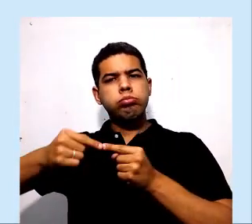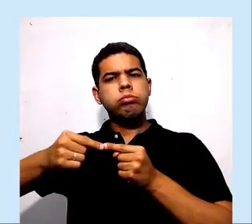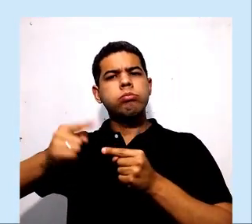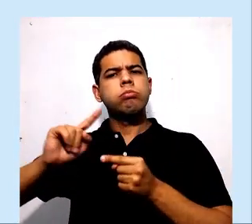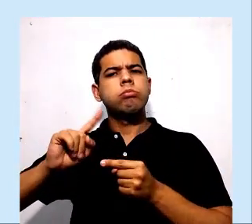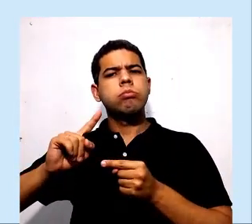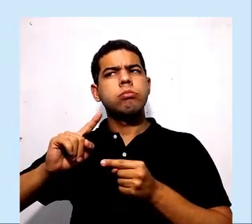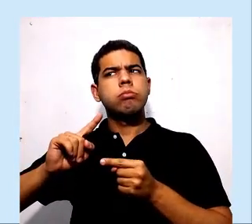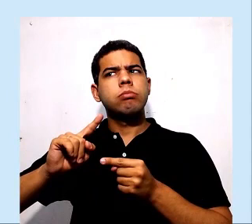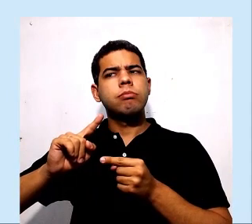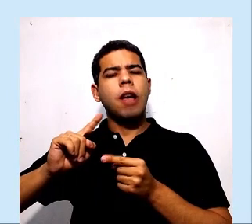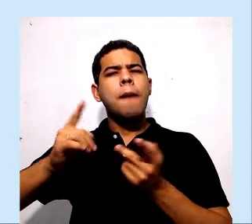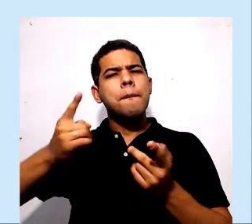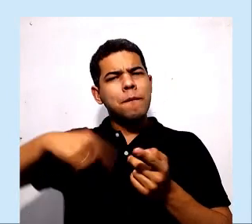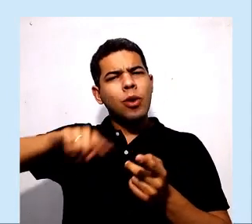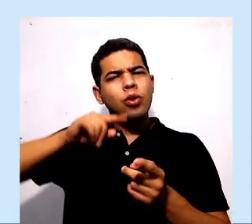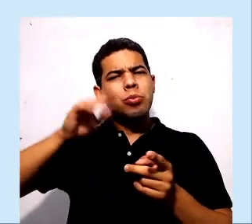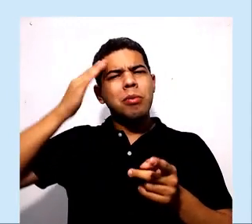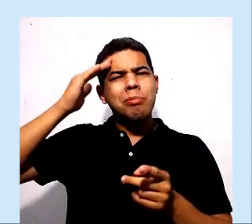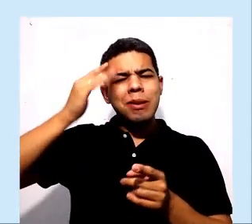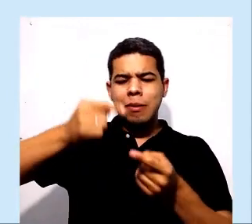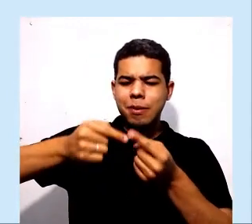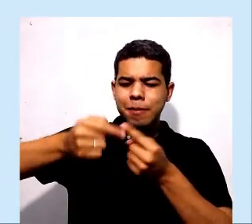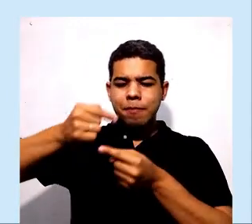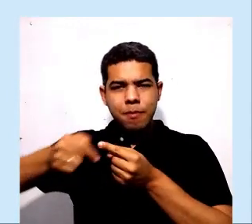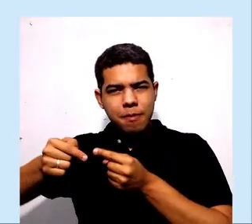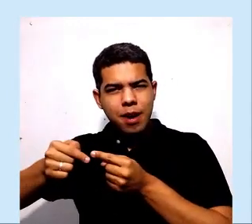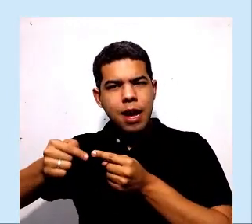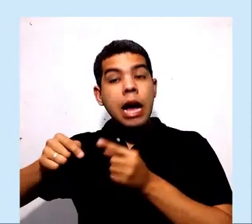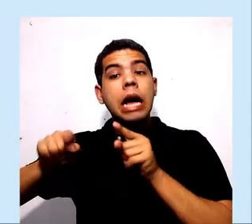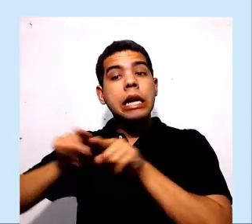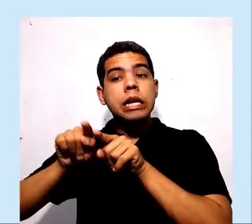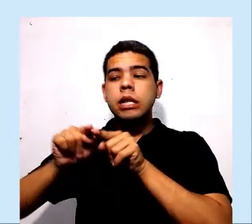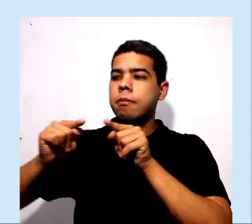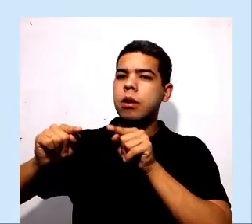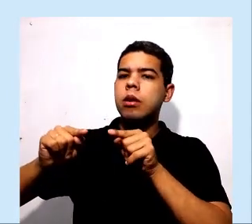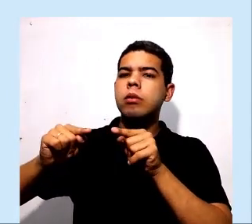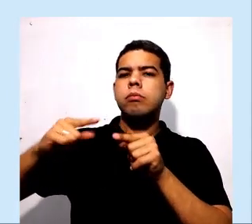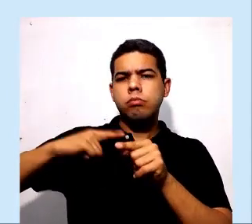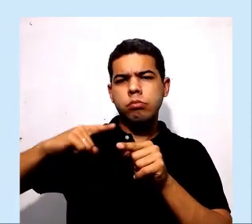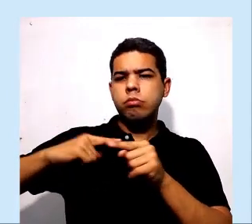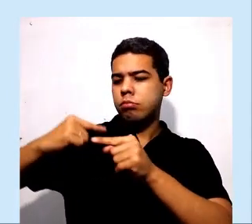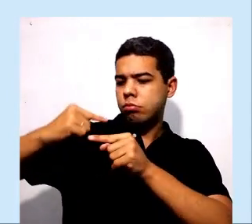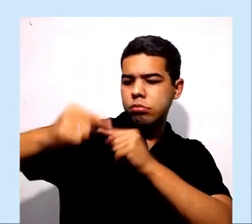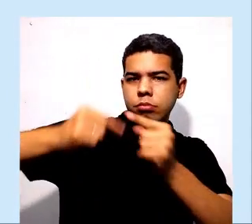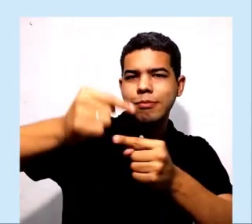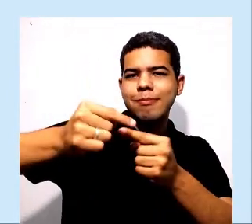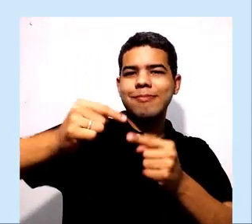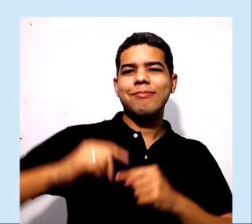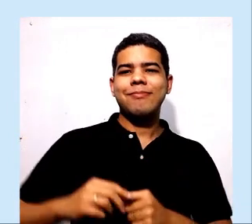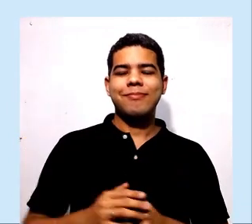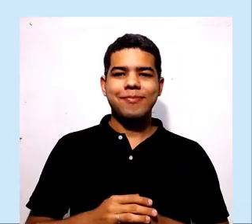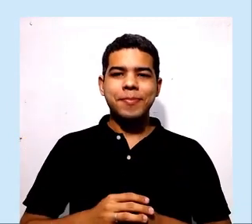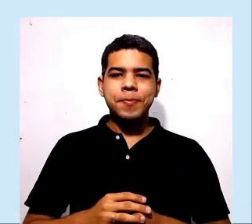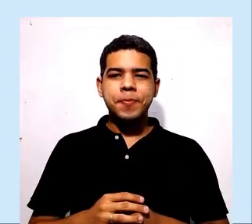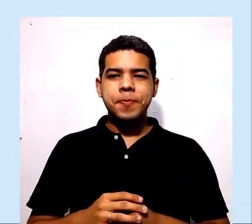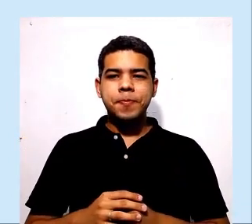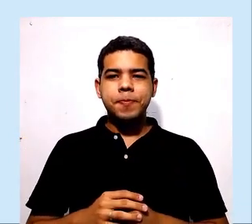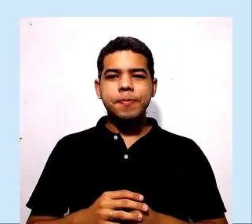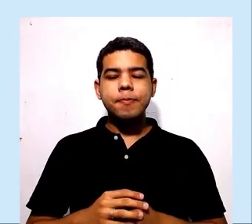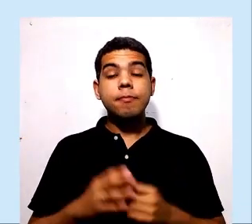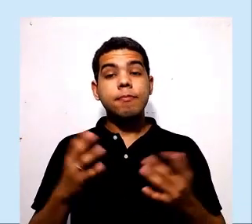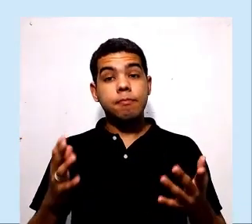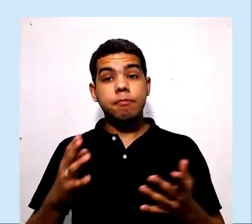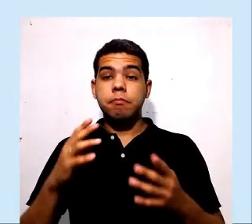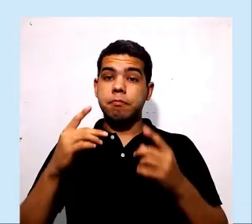iremos entender recursiva para facilitar o entendimento e depois iremos focar na não recursiva, ok?